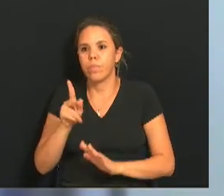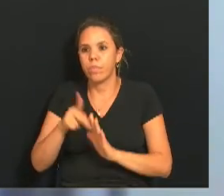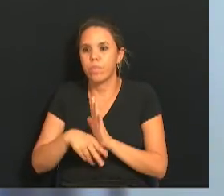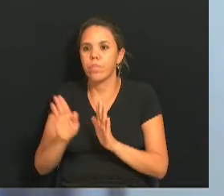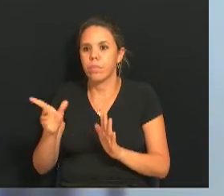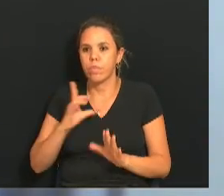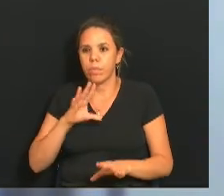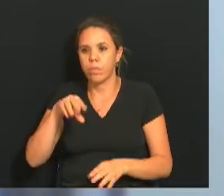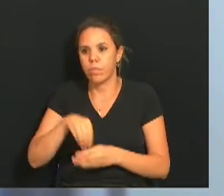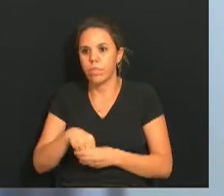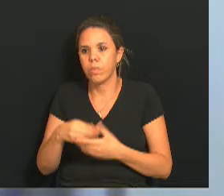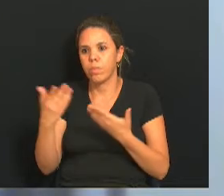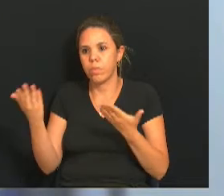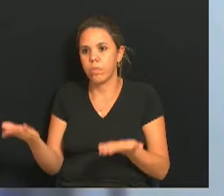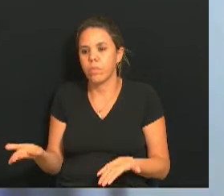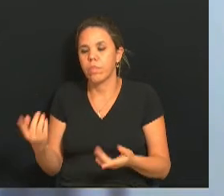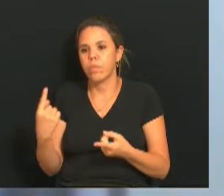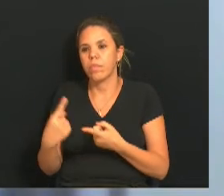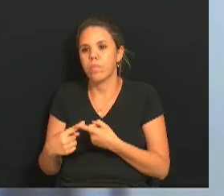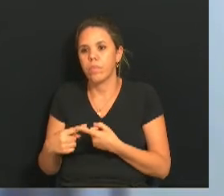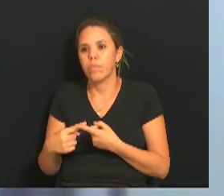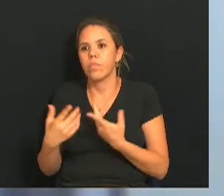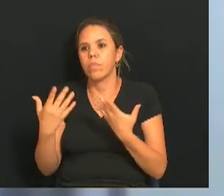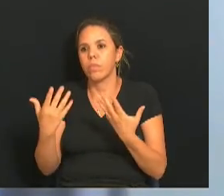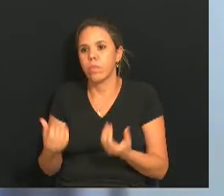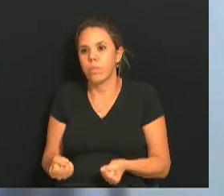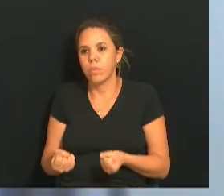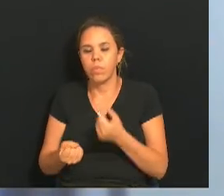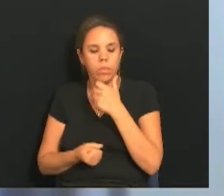está assim, porque foi acolhida